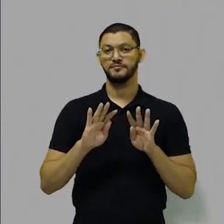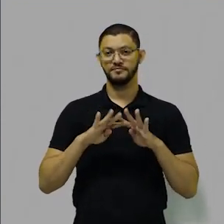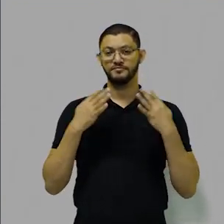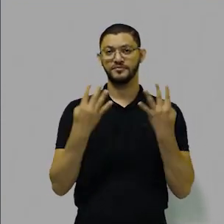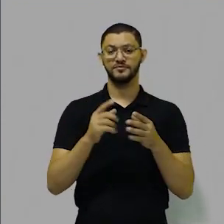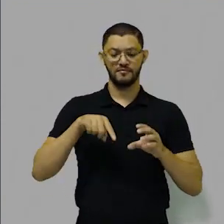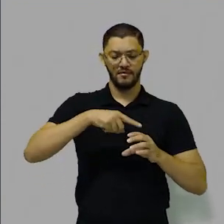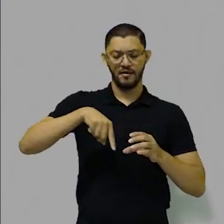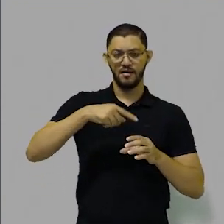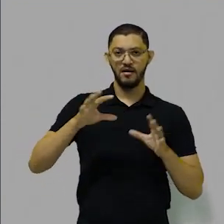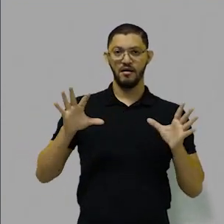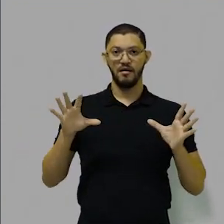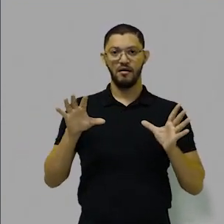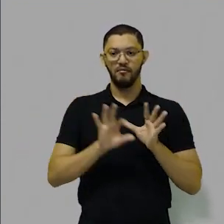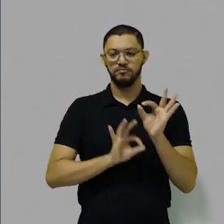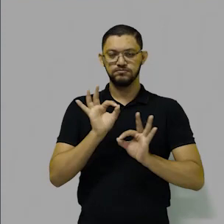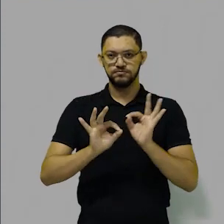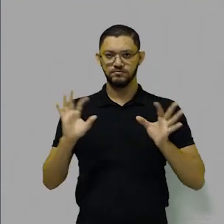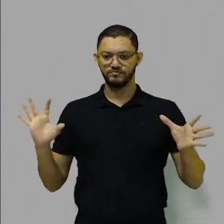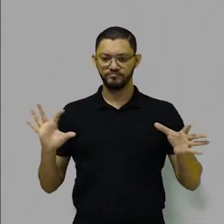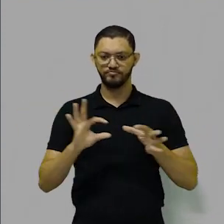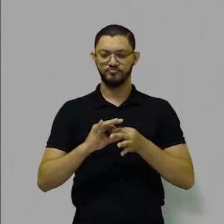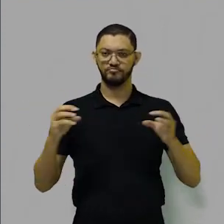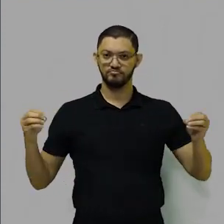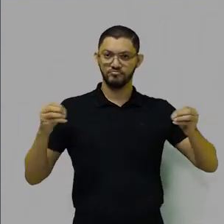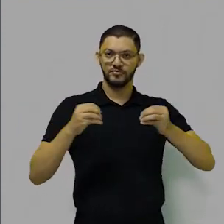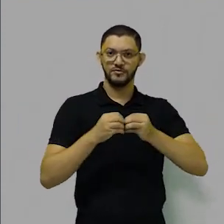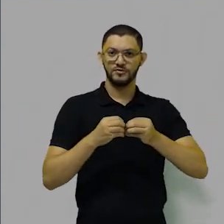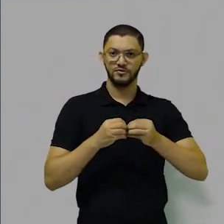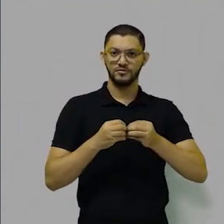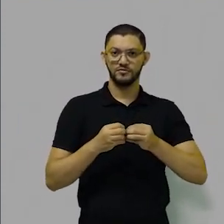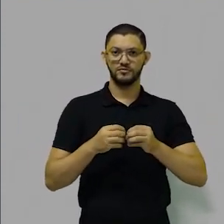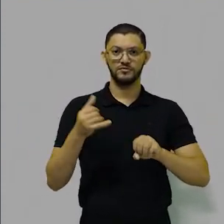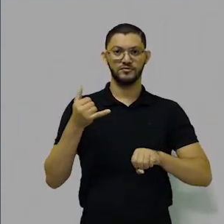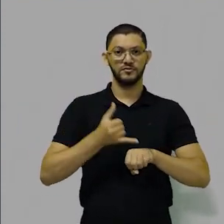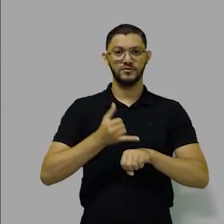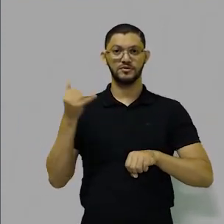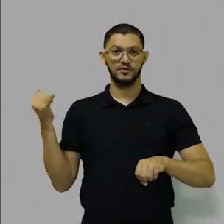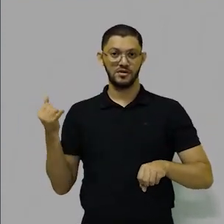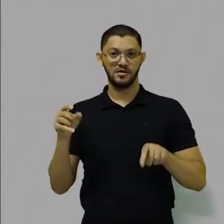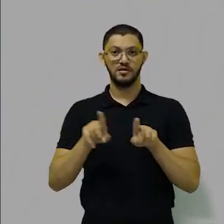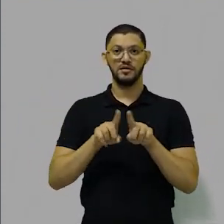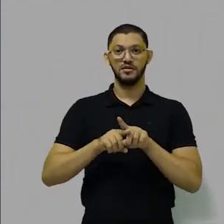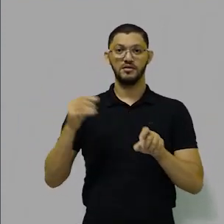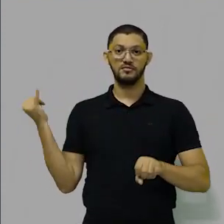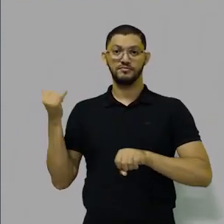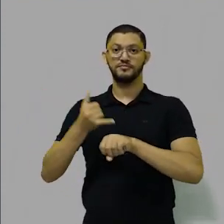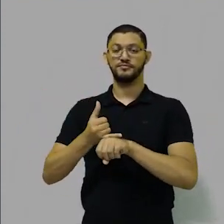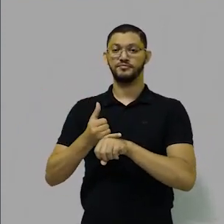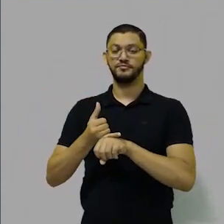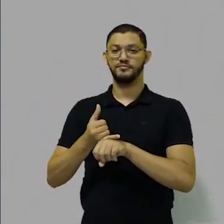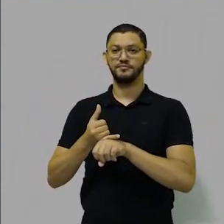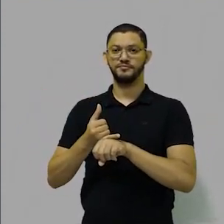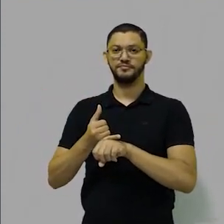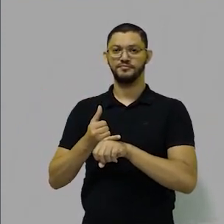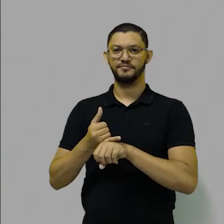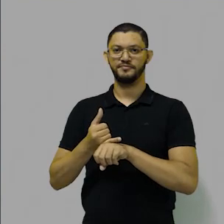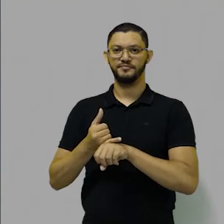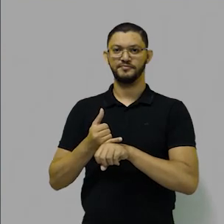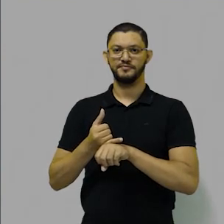uma substância formada pela atração dos cátions sódio com os ânions